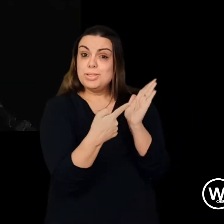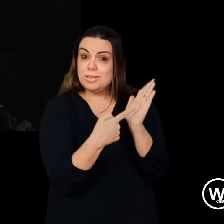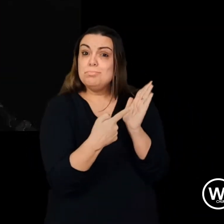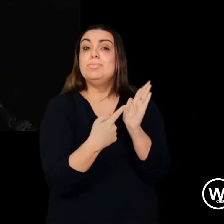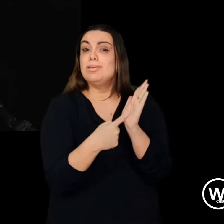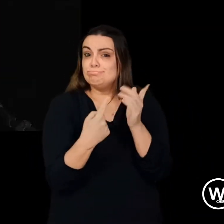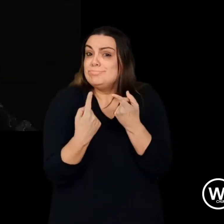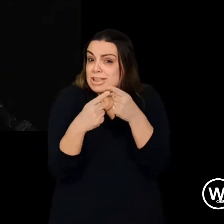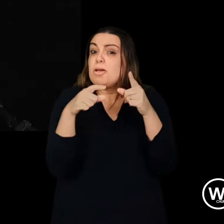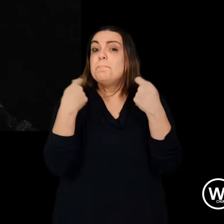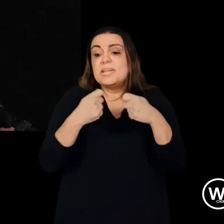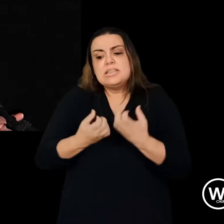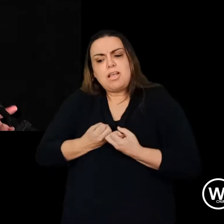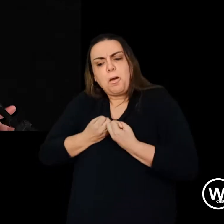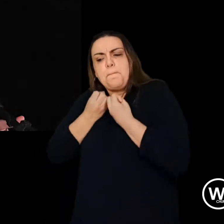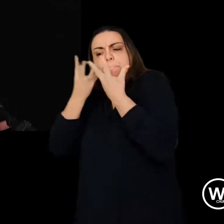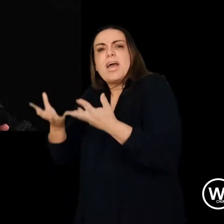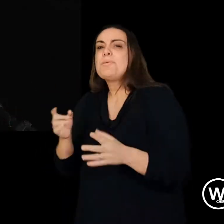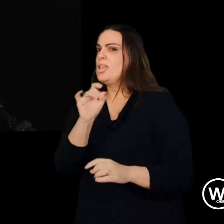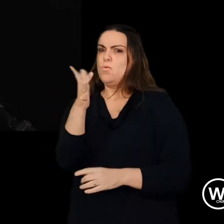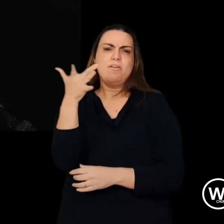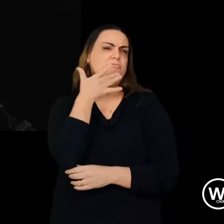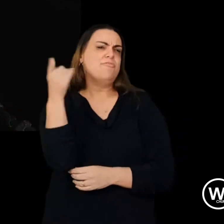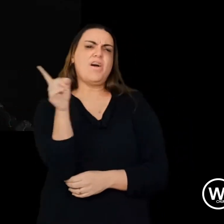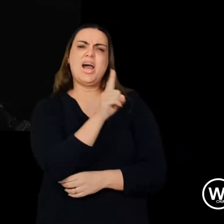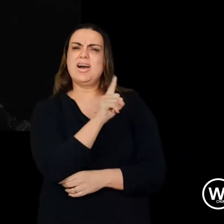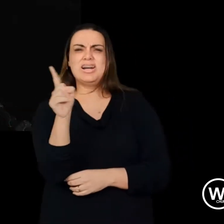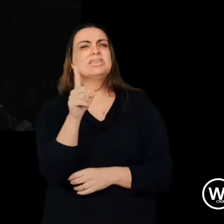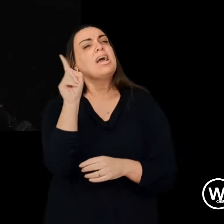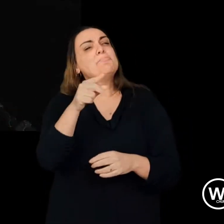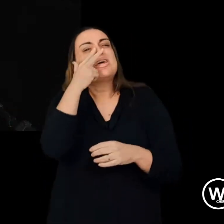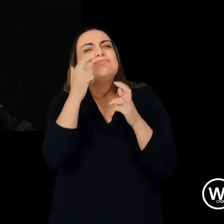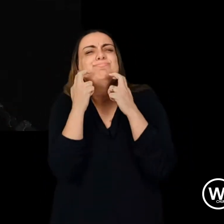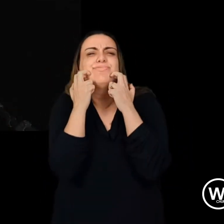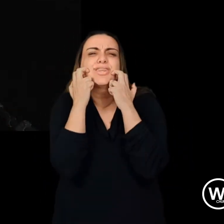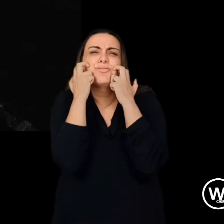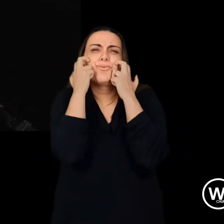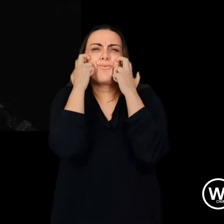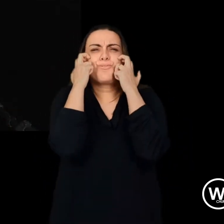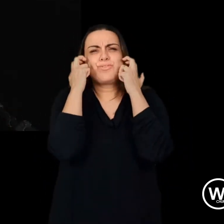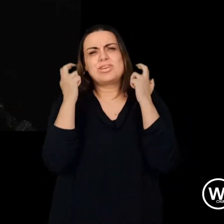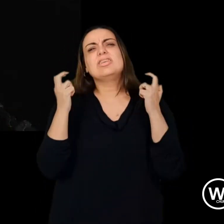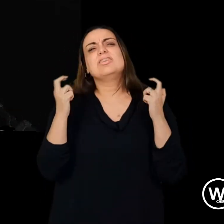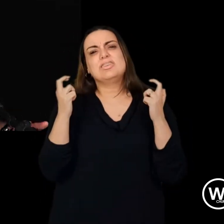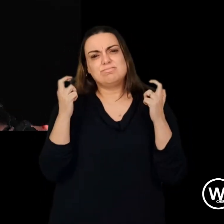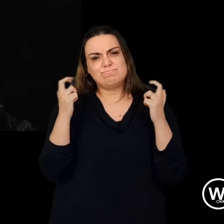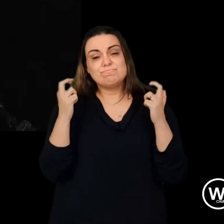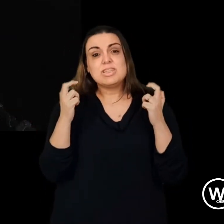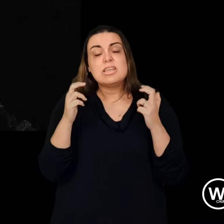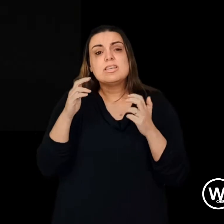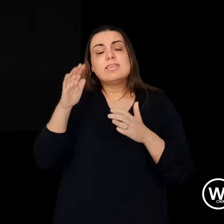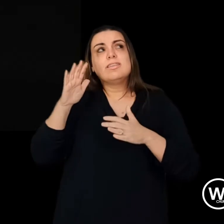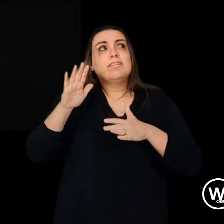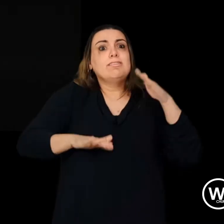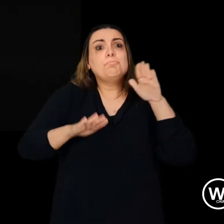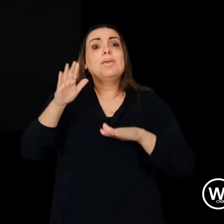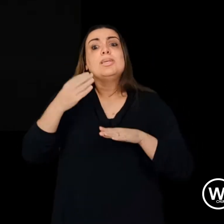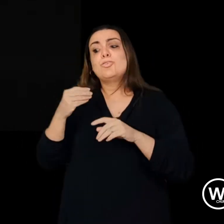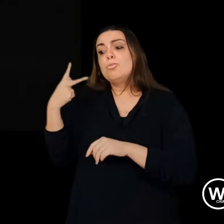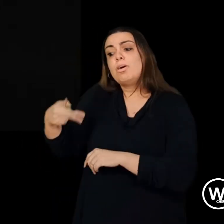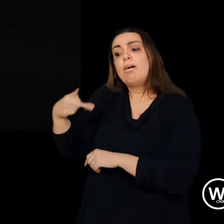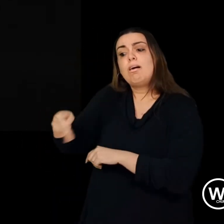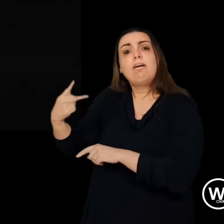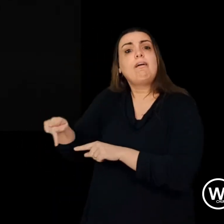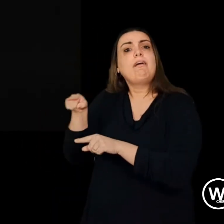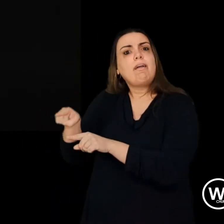que é um momento muito desagradável, um momento muito constrangedor, e você depende do bom senso, depende da espiritualidade